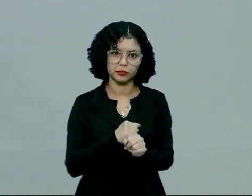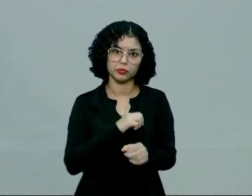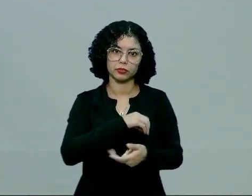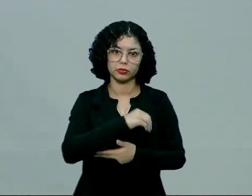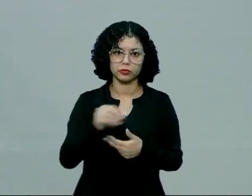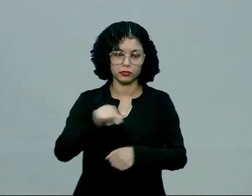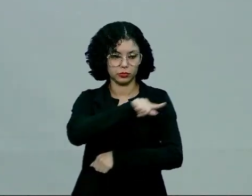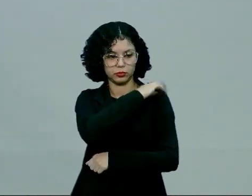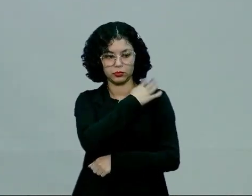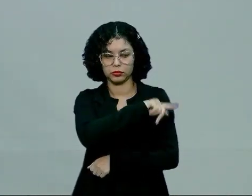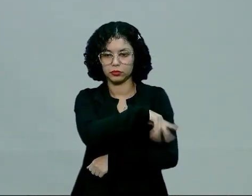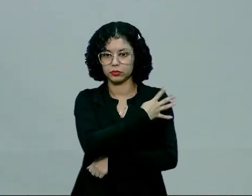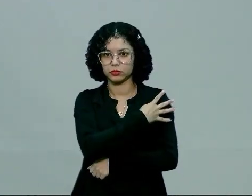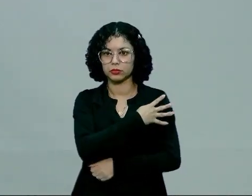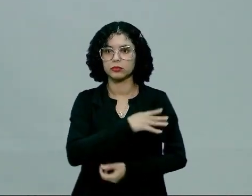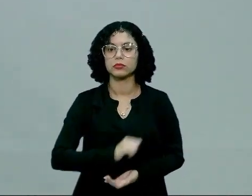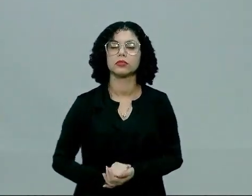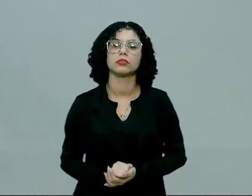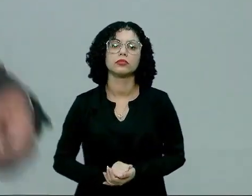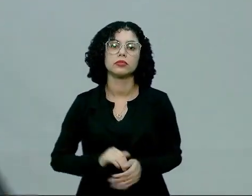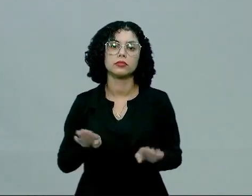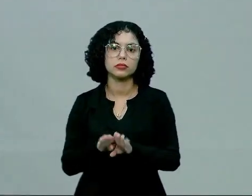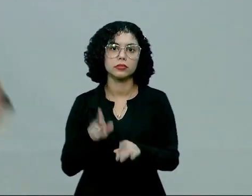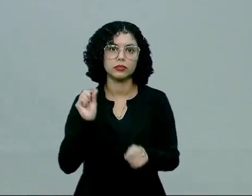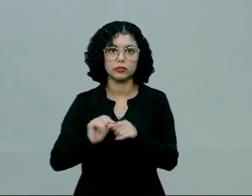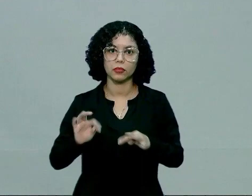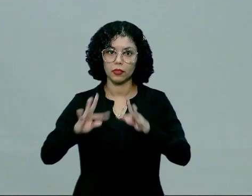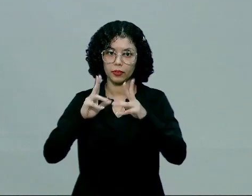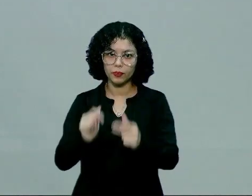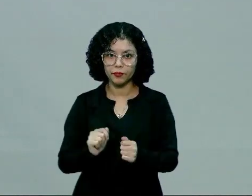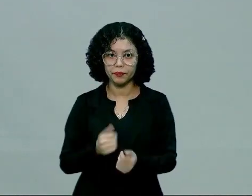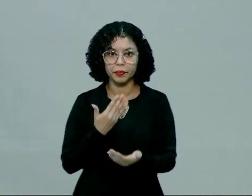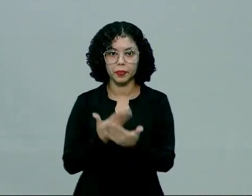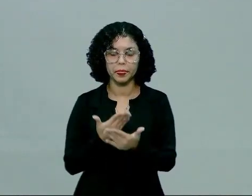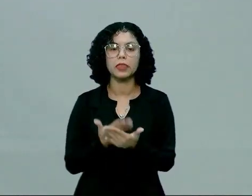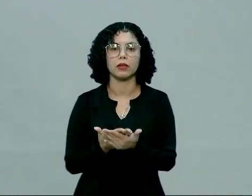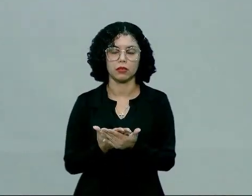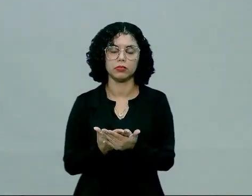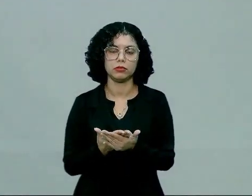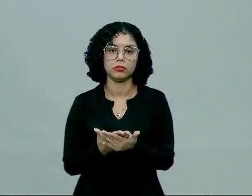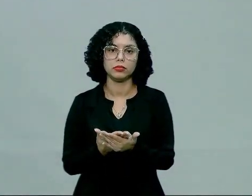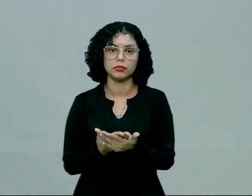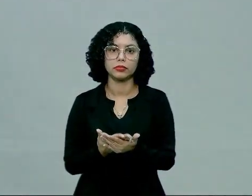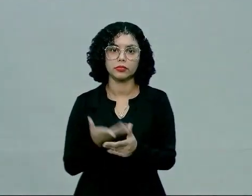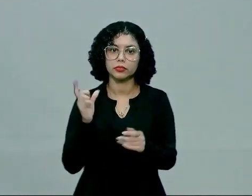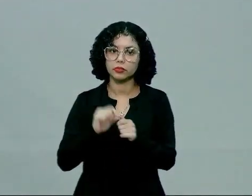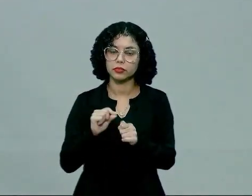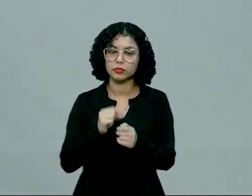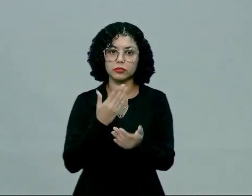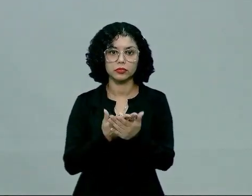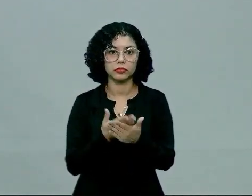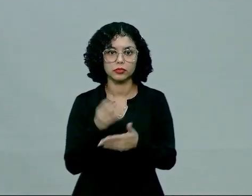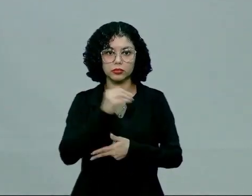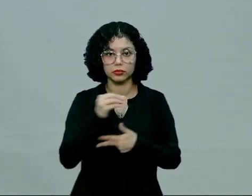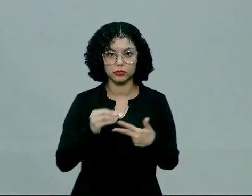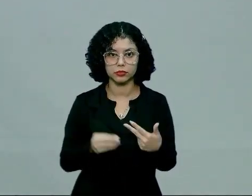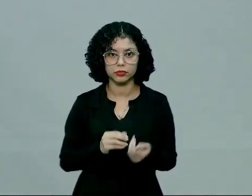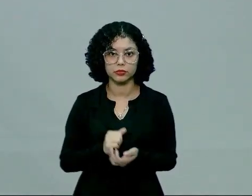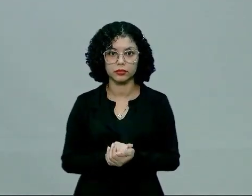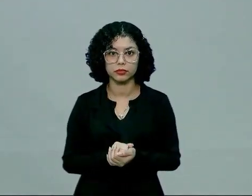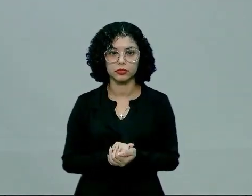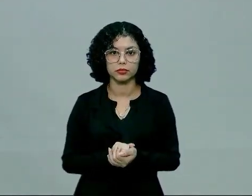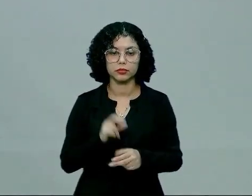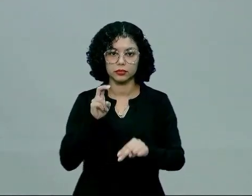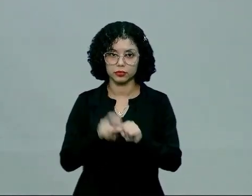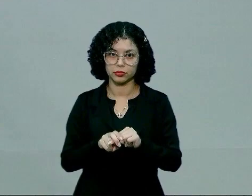ensino médio fundamental um fundamental dois eu fiz tudo estudei fiz as aulas aqui do pré-enem